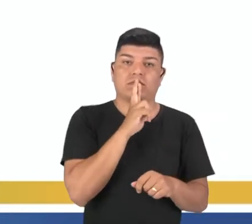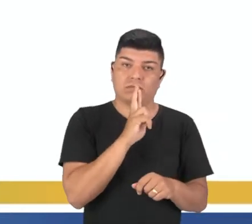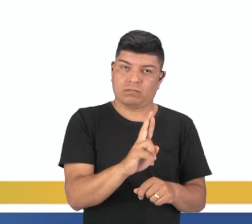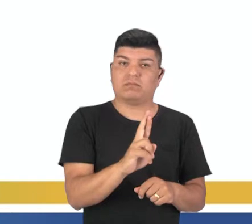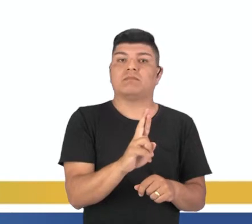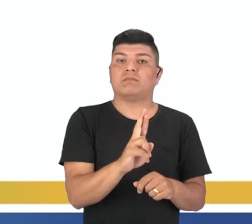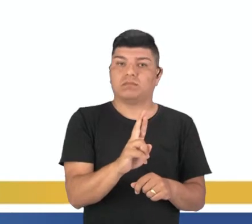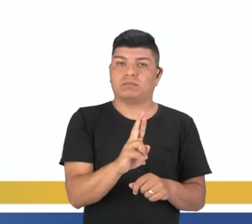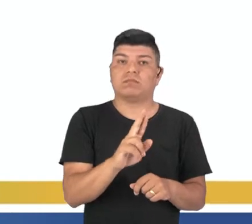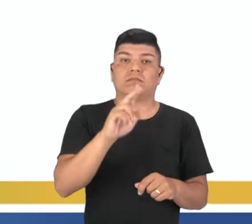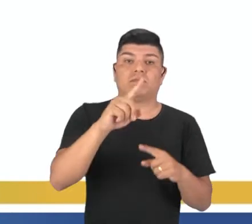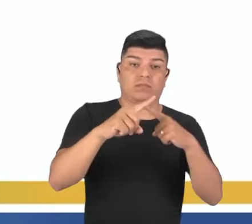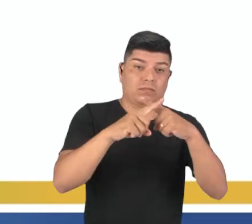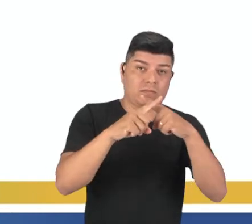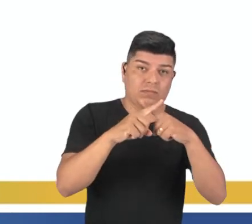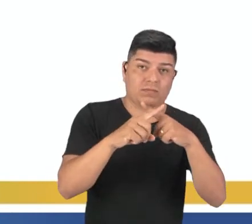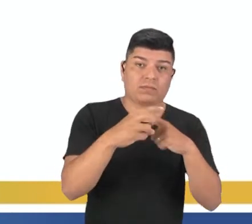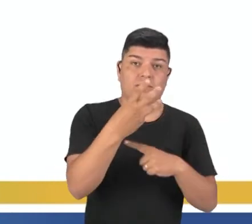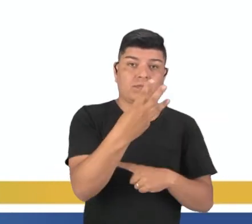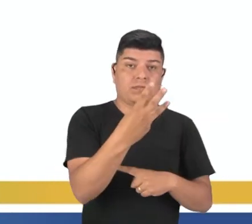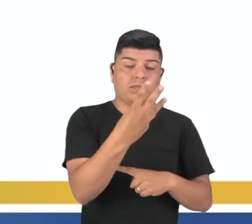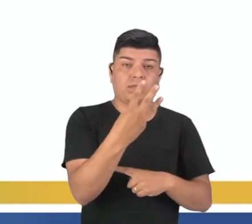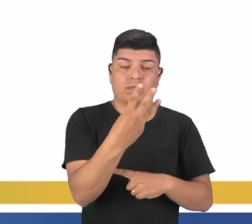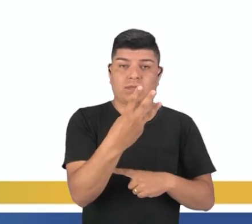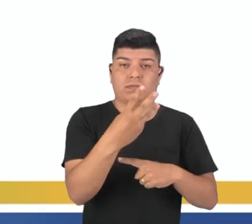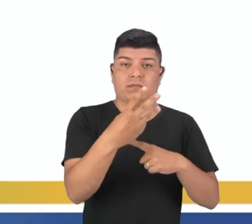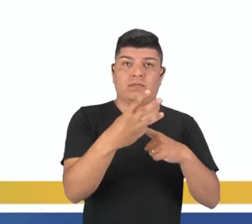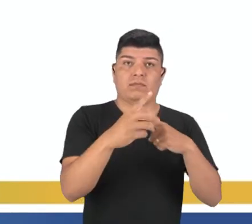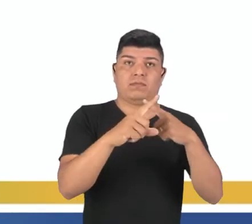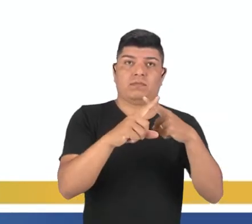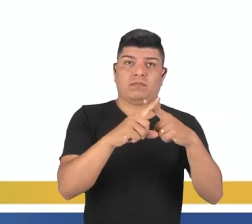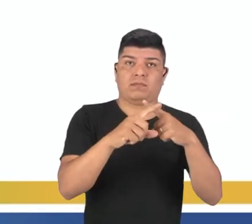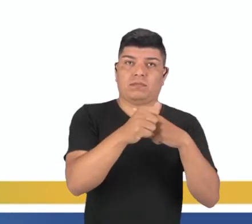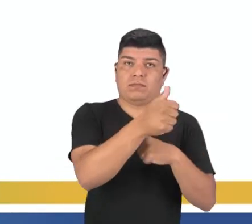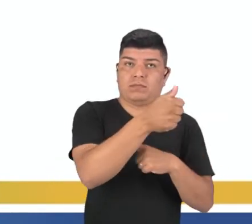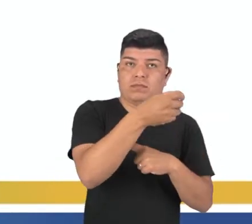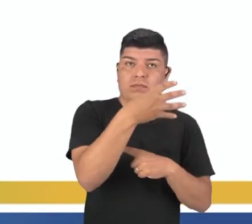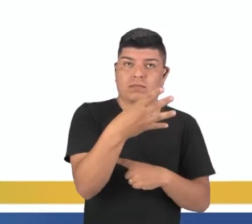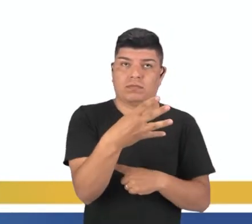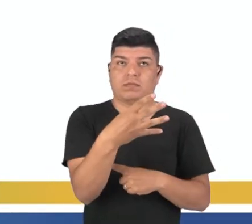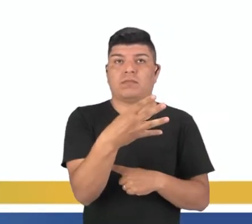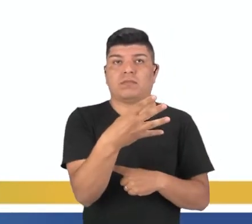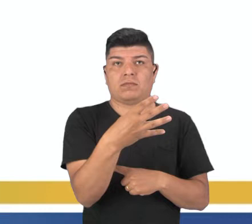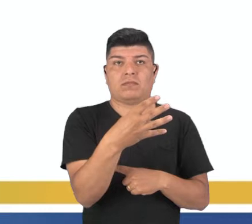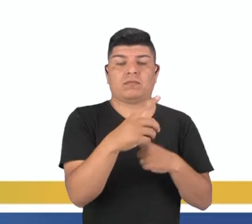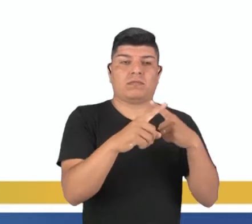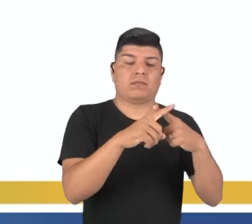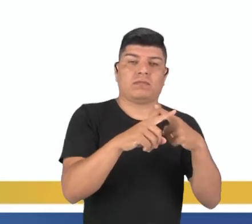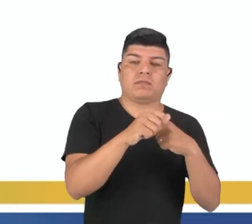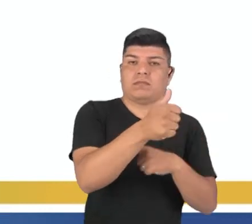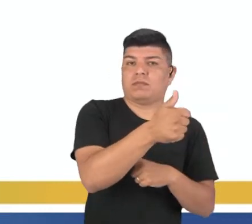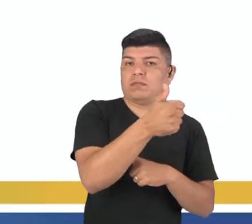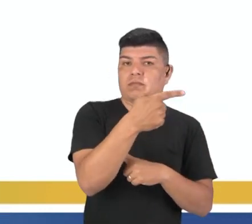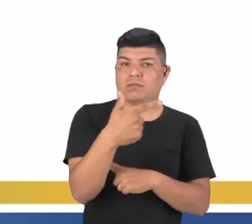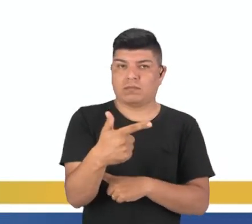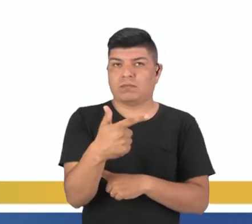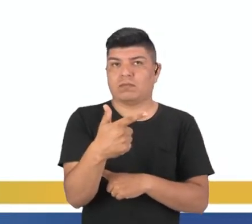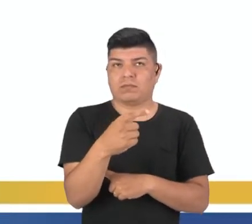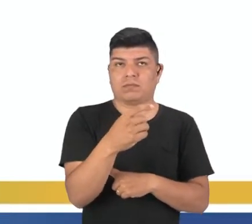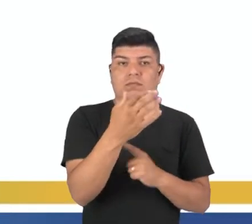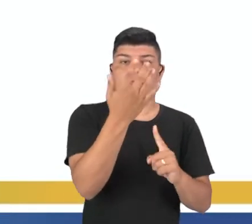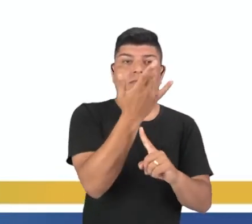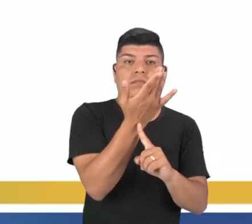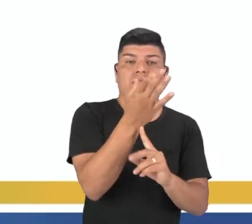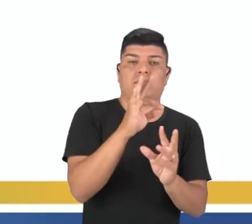essa potência. Vezes 3,14, que é o nosso π, vezes 12, né? Que é a altura aí de